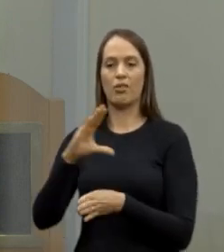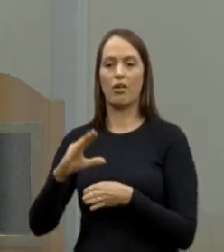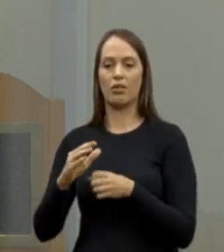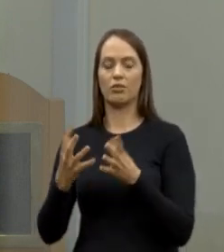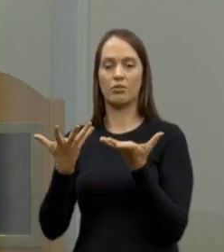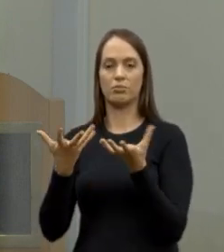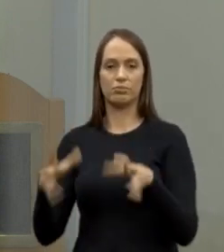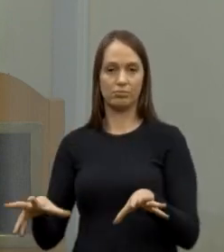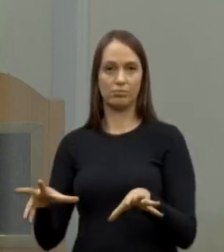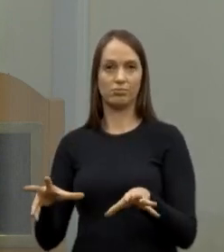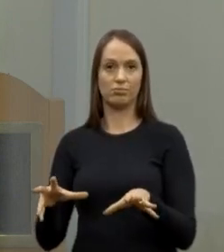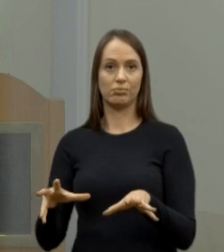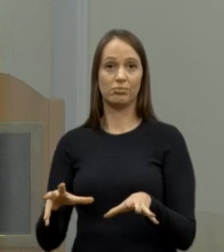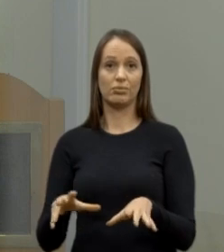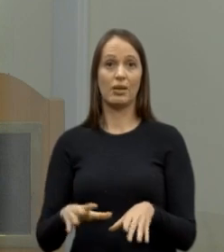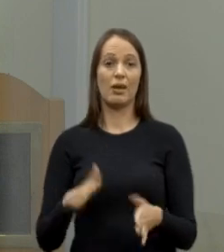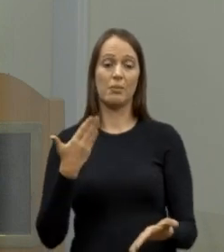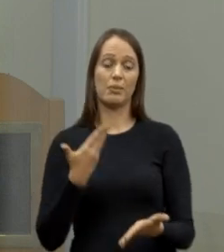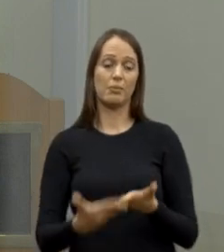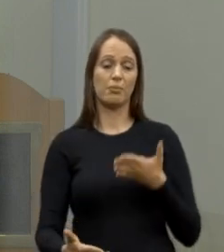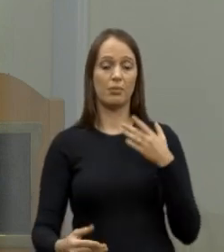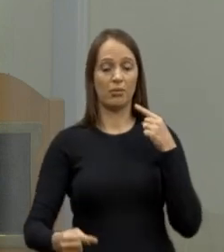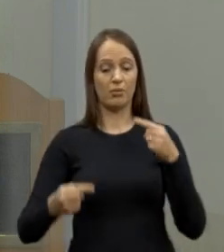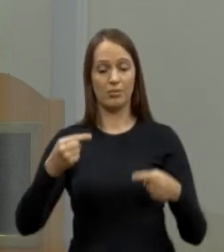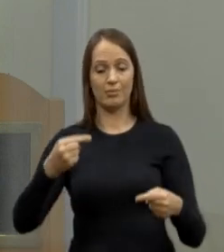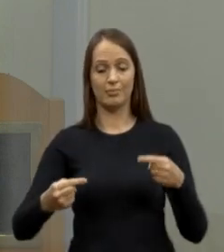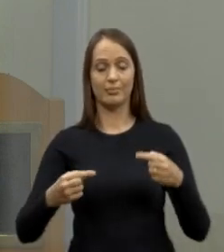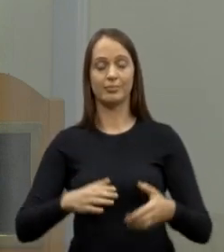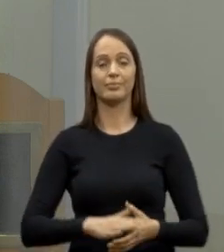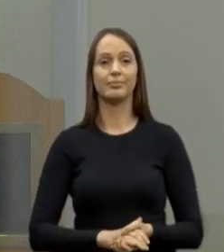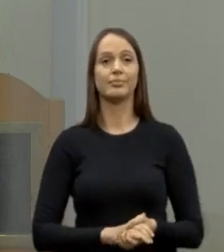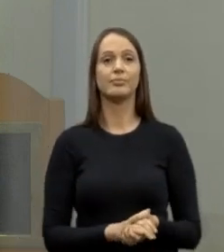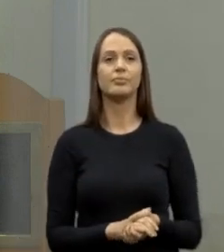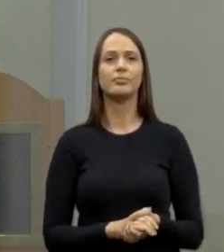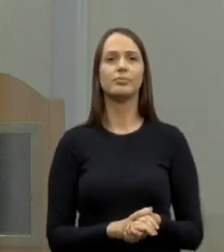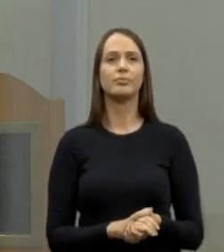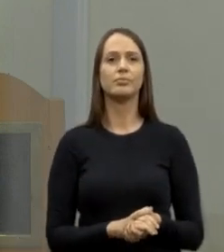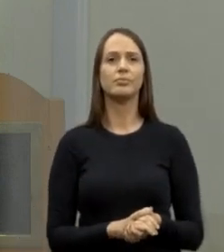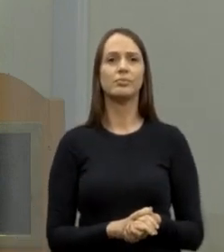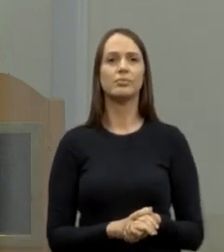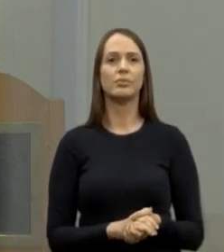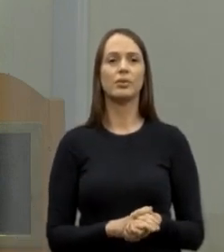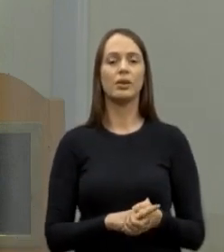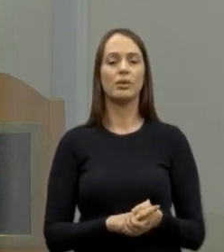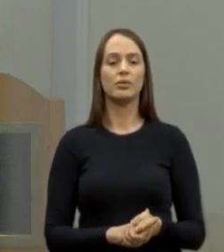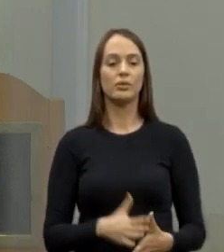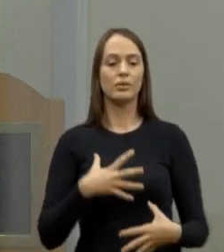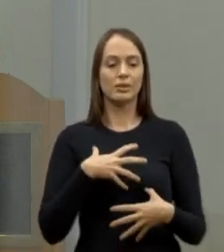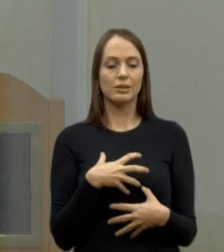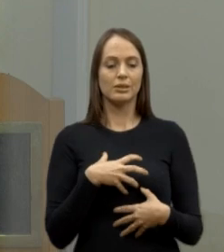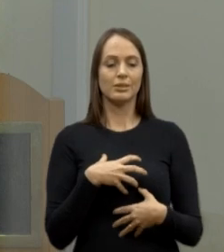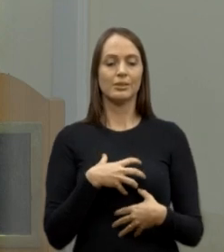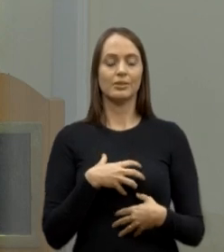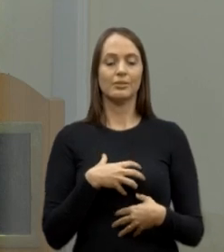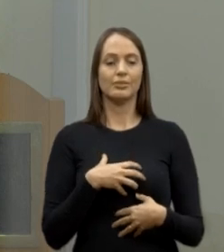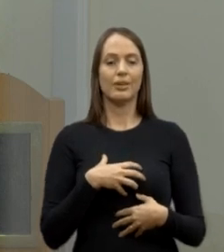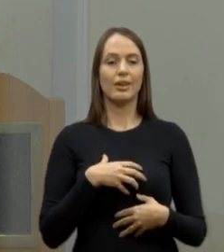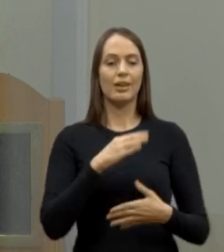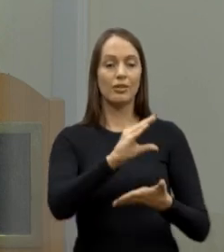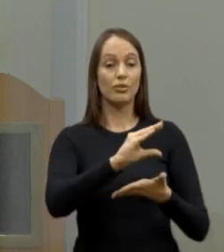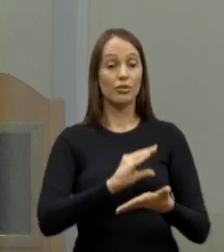derrota política, fecha as aspas. Ora, como é possível ouvir isso e não se indignar? Estamos falando de dinheiro